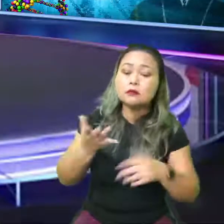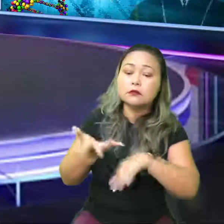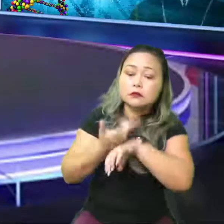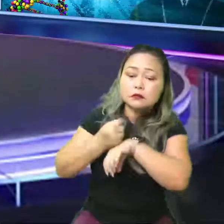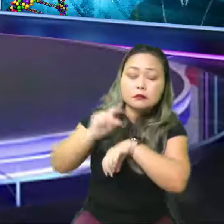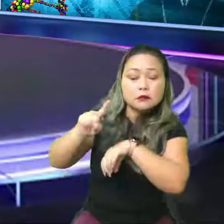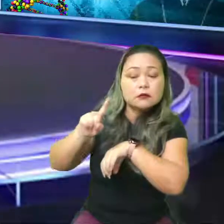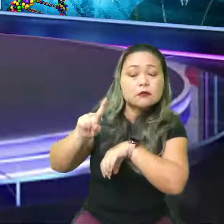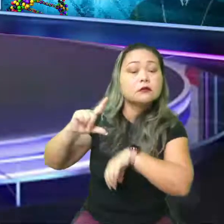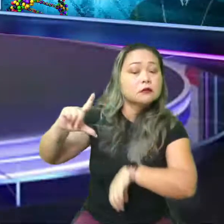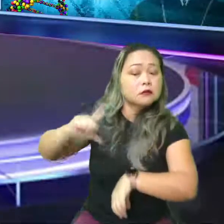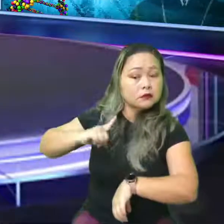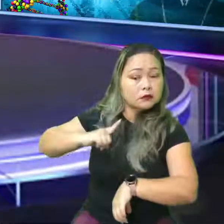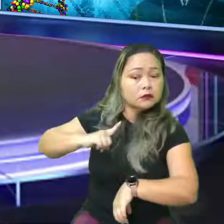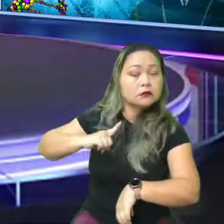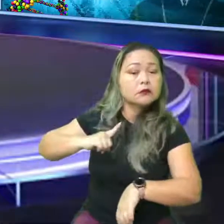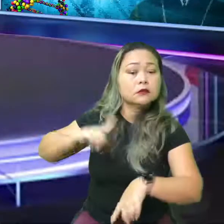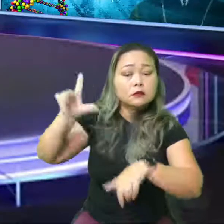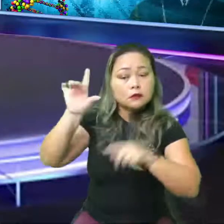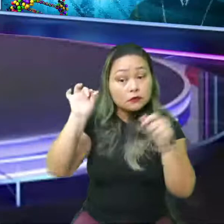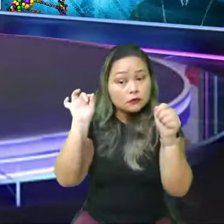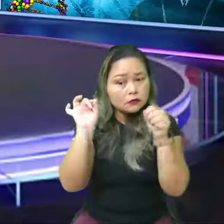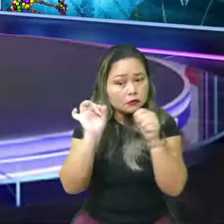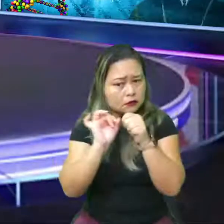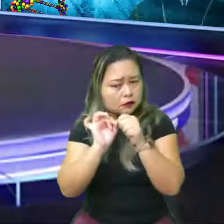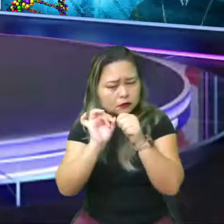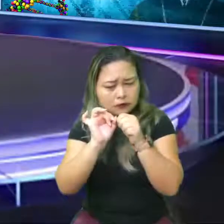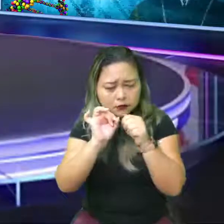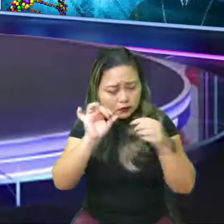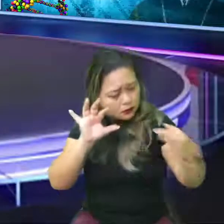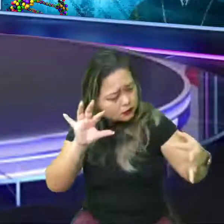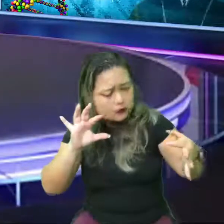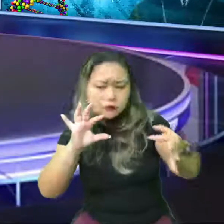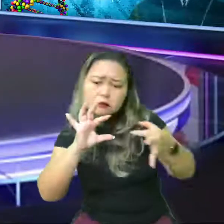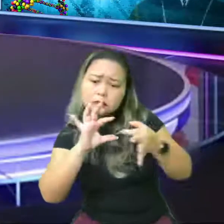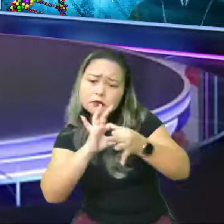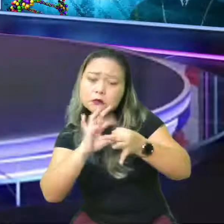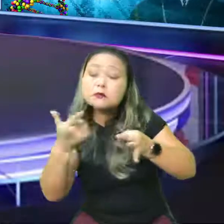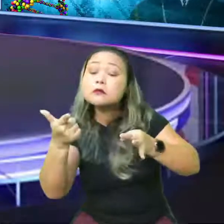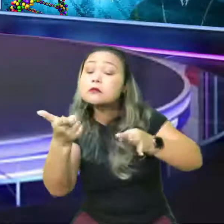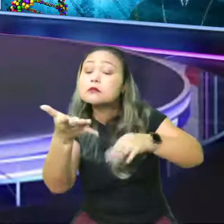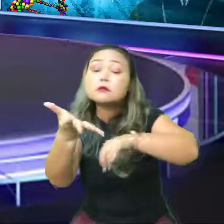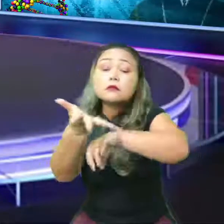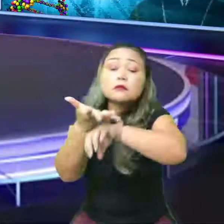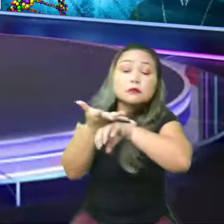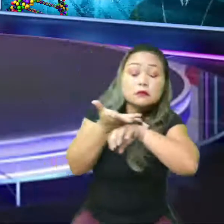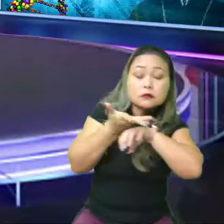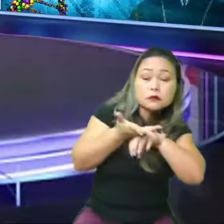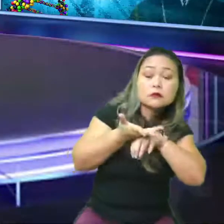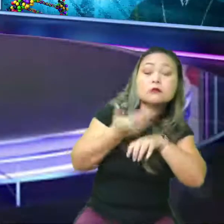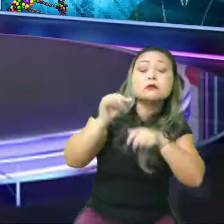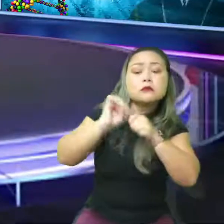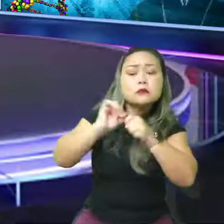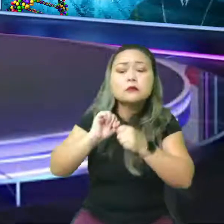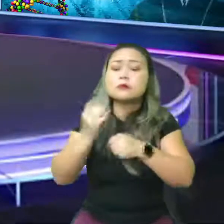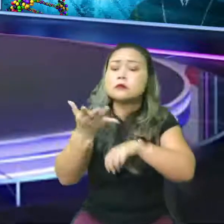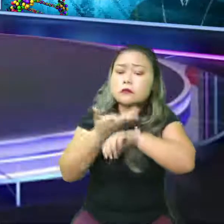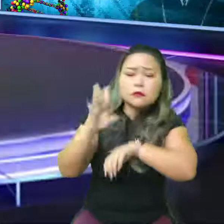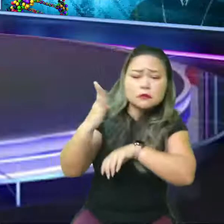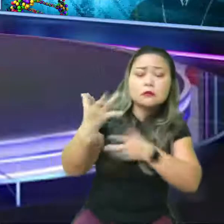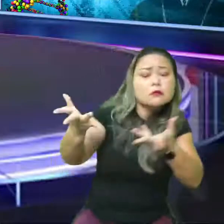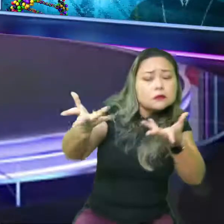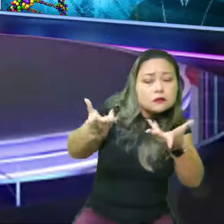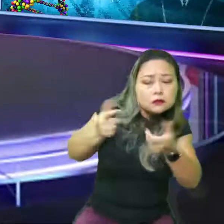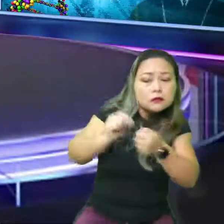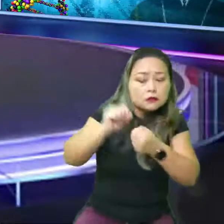disciplina que faz essa ponte, né, entre todas as outras disciplinas, é uma disciplina maravilhosa.